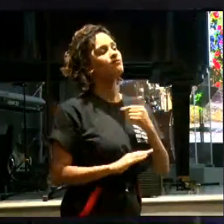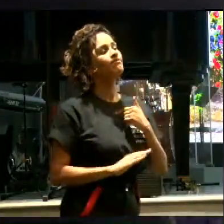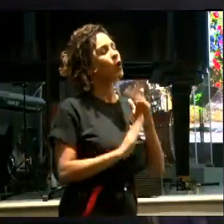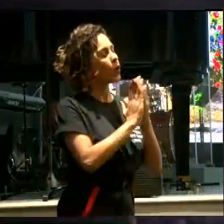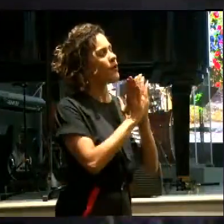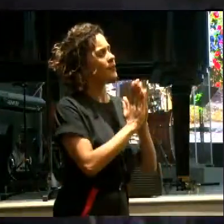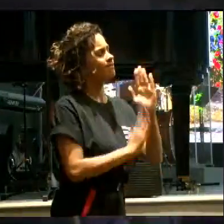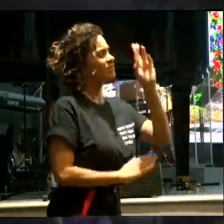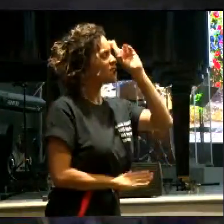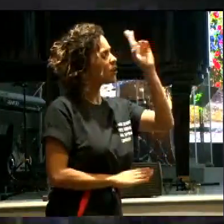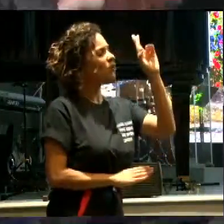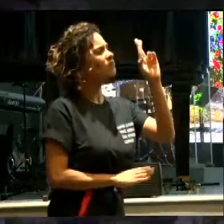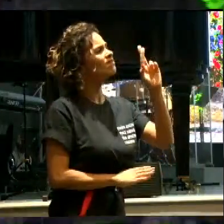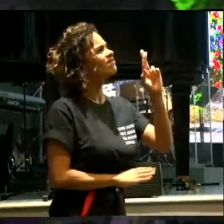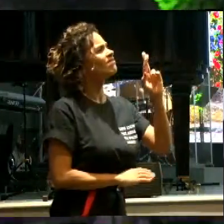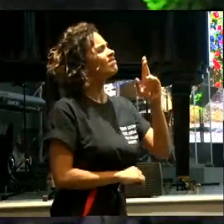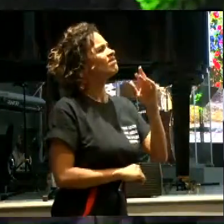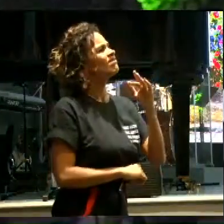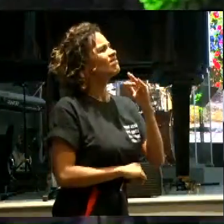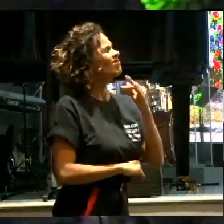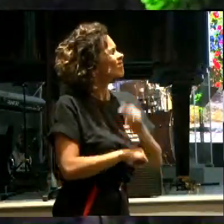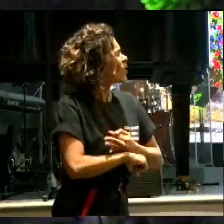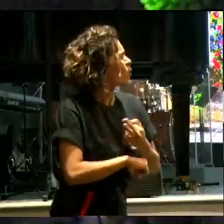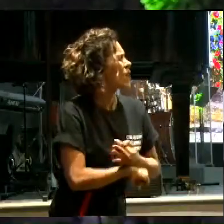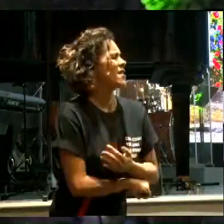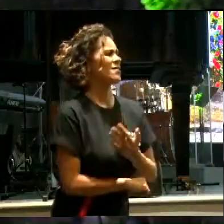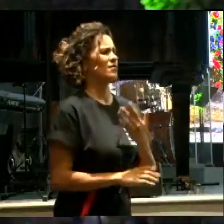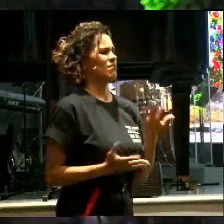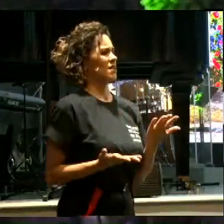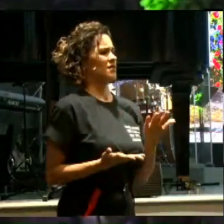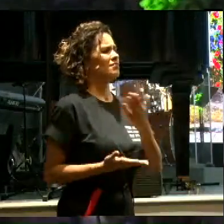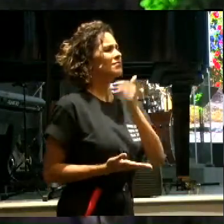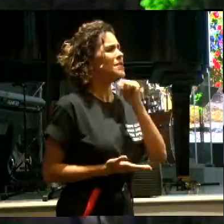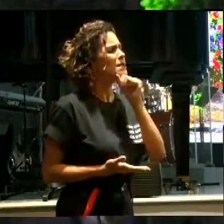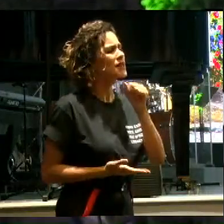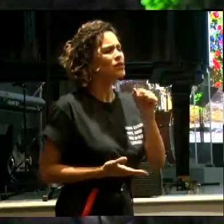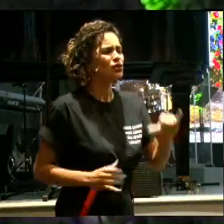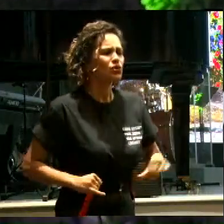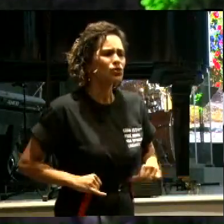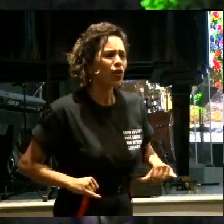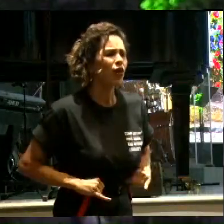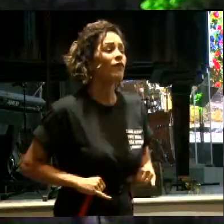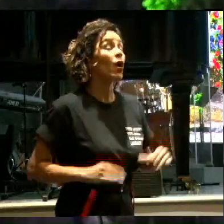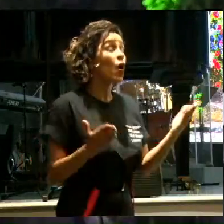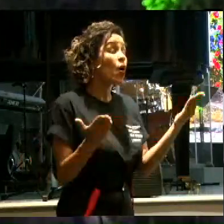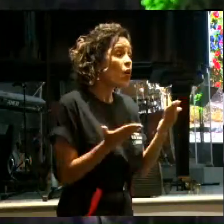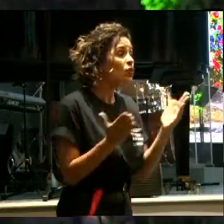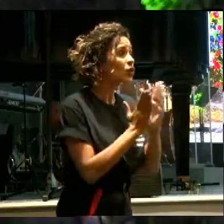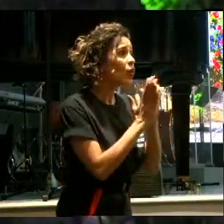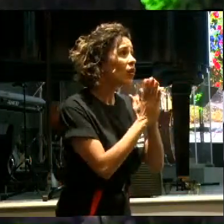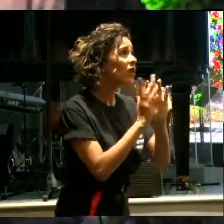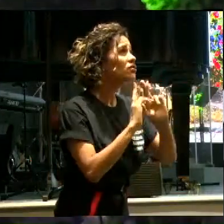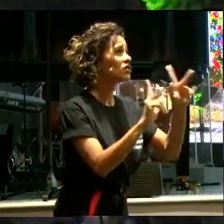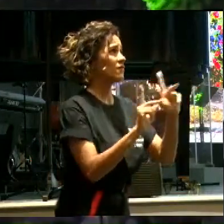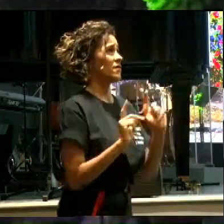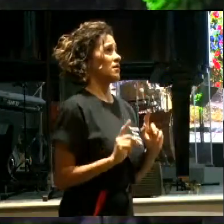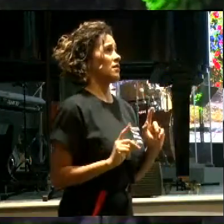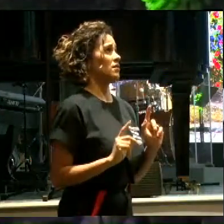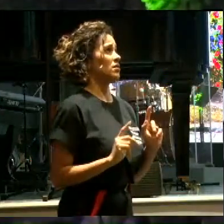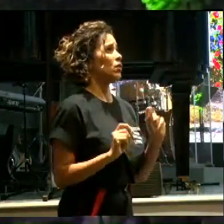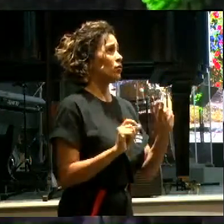não aguento mais ver ela sofrendo desse jeito. Então hoje a minha oração é diferente. O